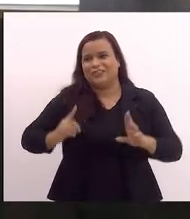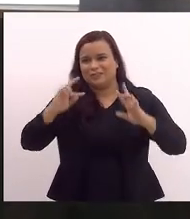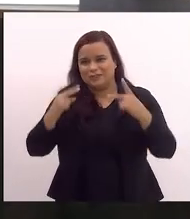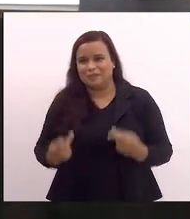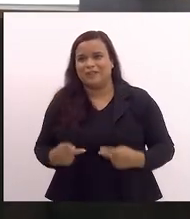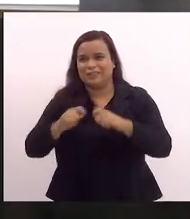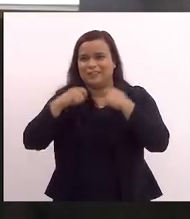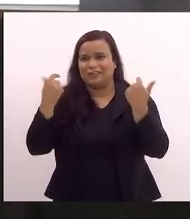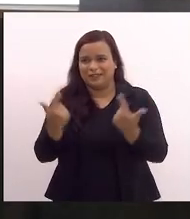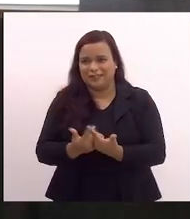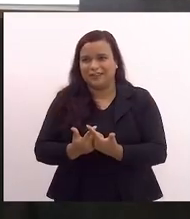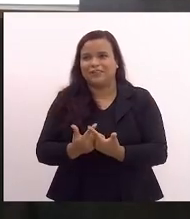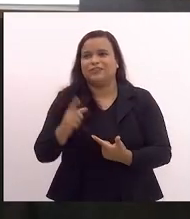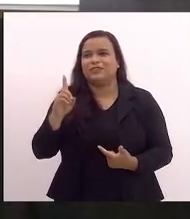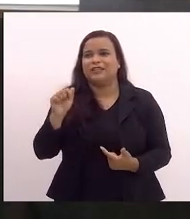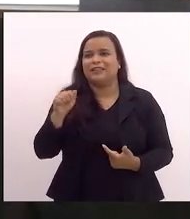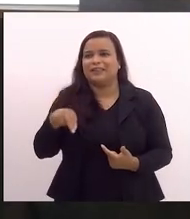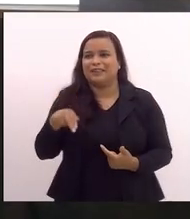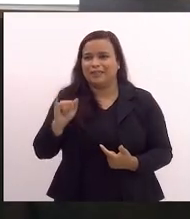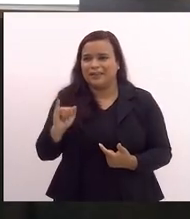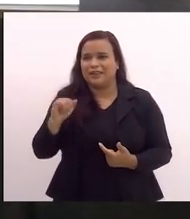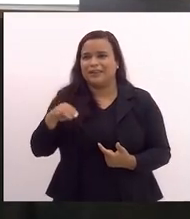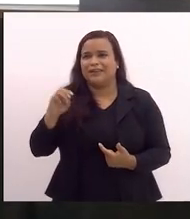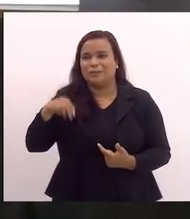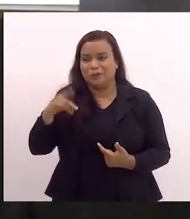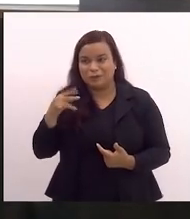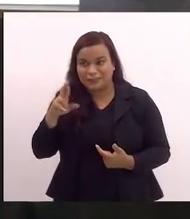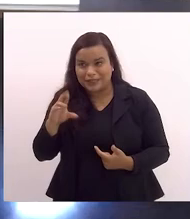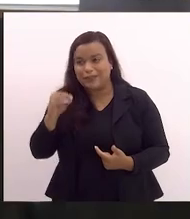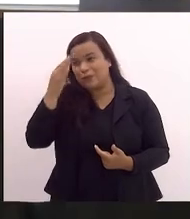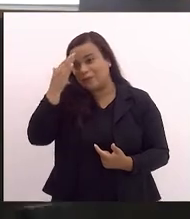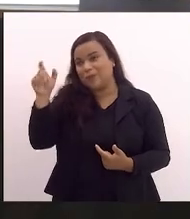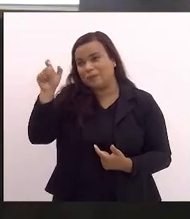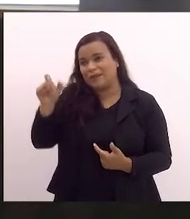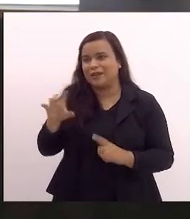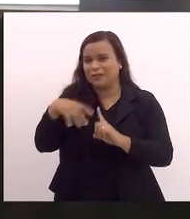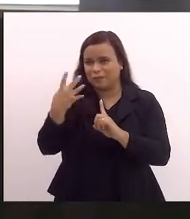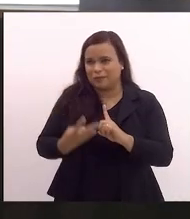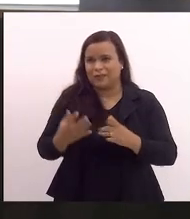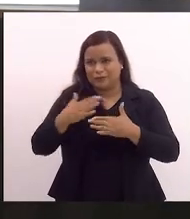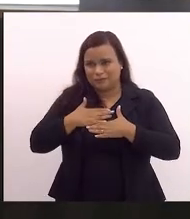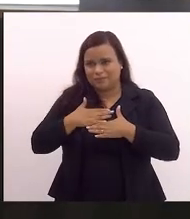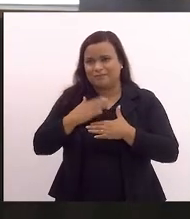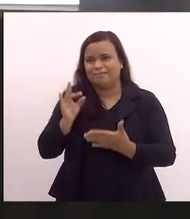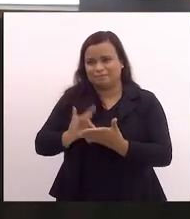Alerj, Dani Monteiro. Muito obrigado por essa homenagem de verdade.